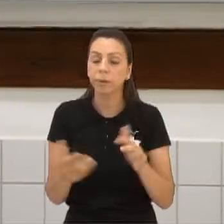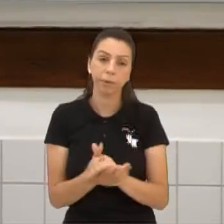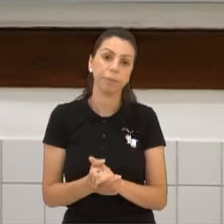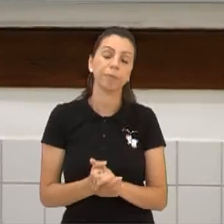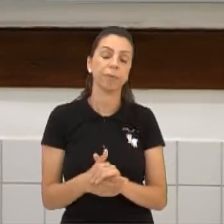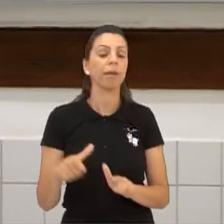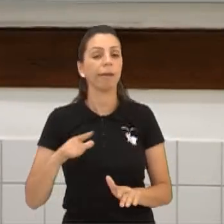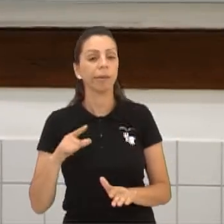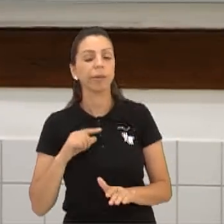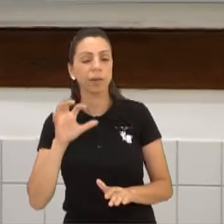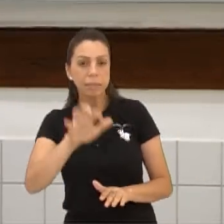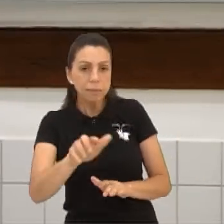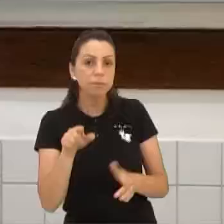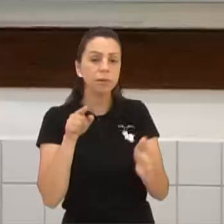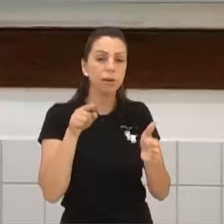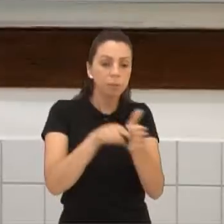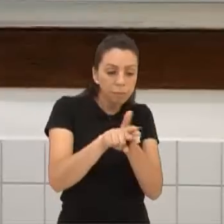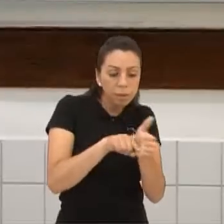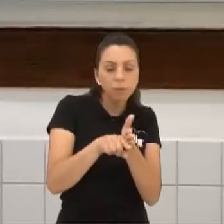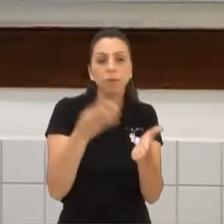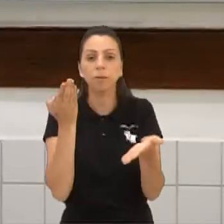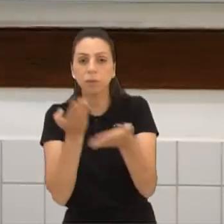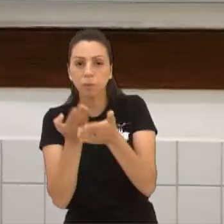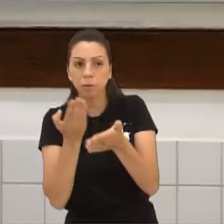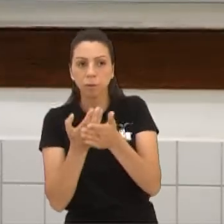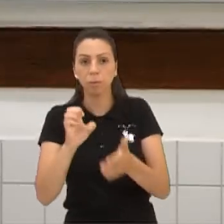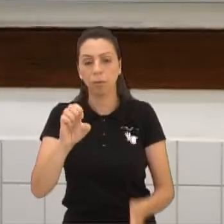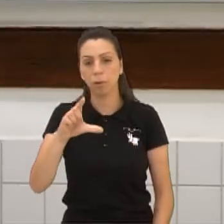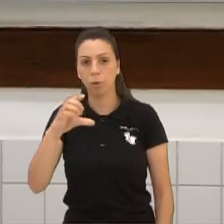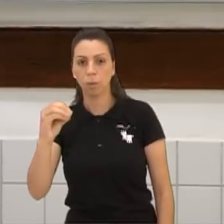que a gente estuda ecologia. Vamos ver se vocês entenderam aqui. Ó.